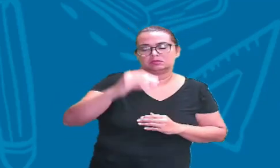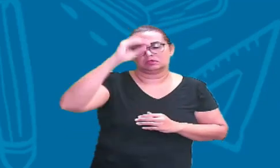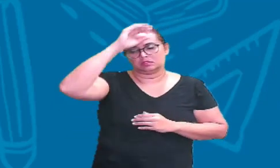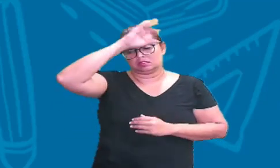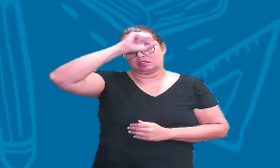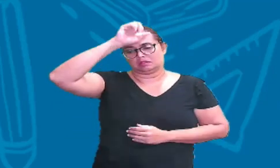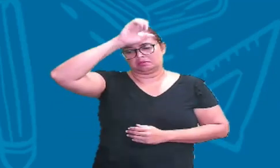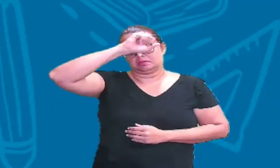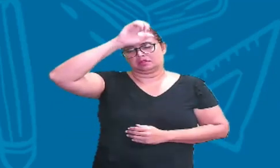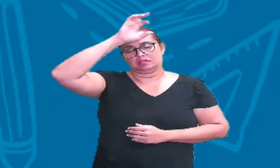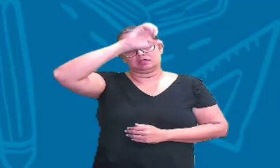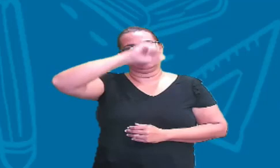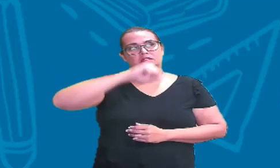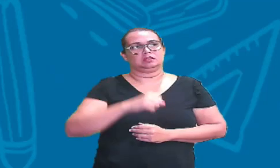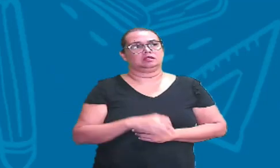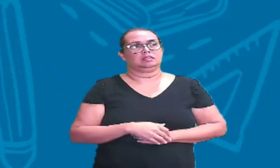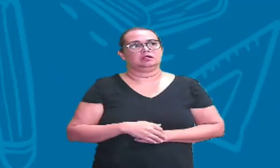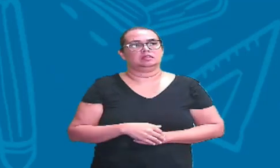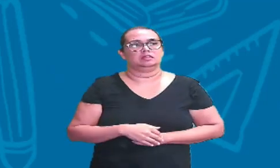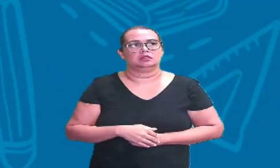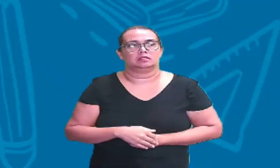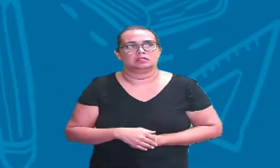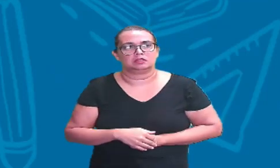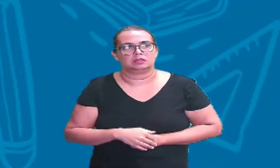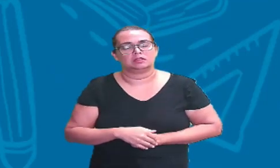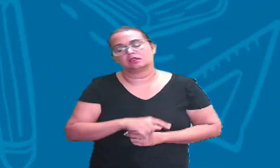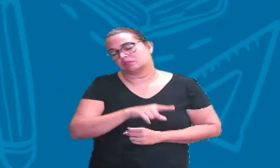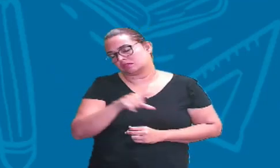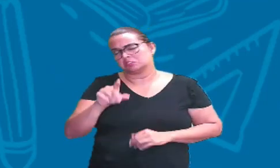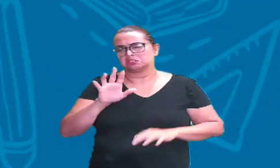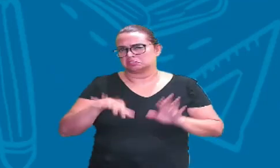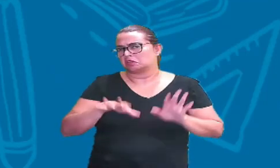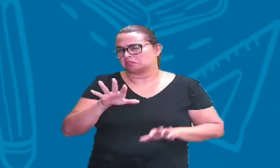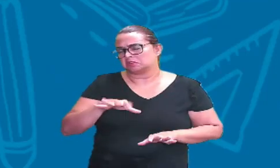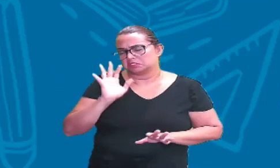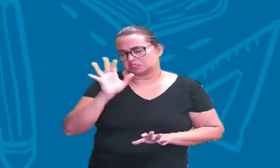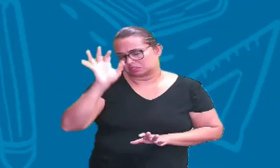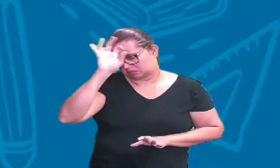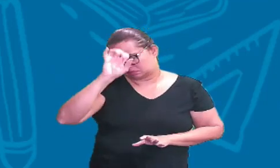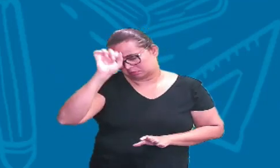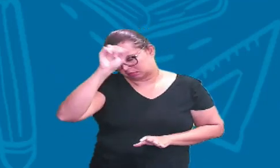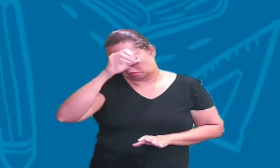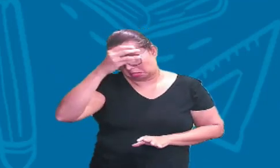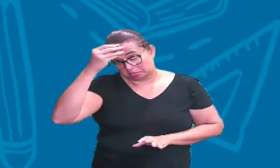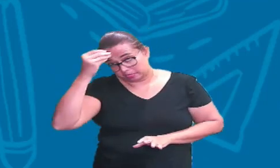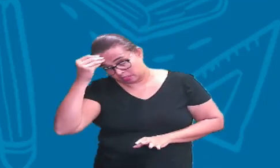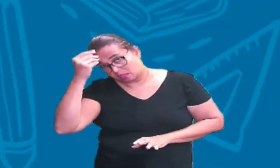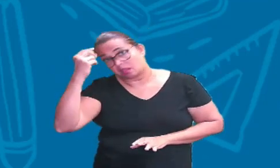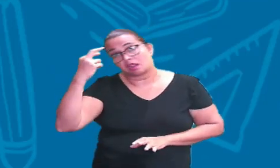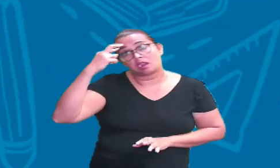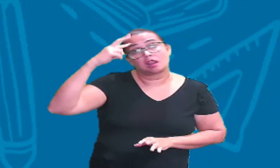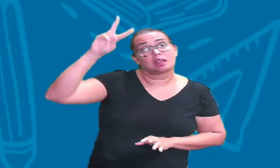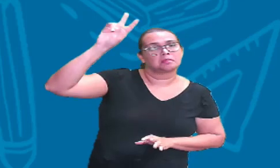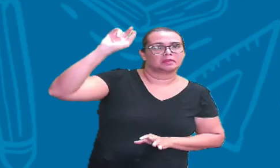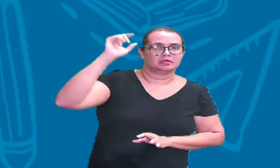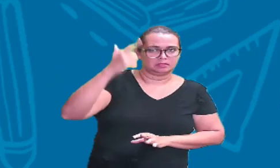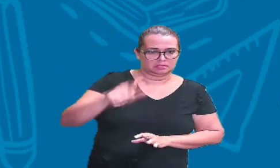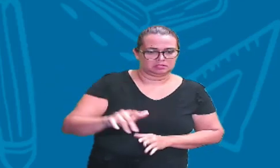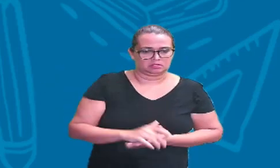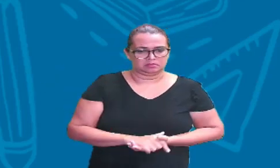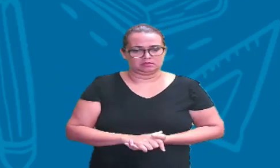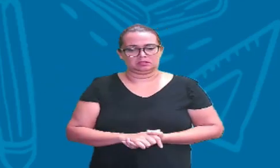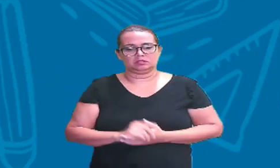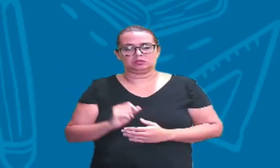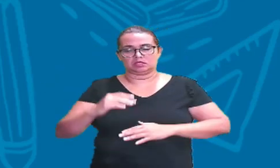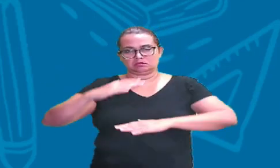já viram, mas a gente vai recordar, tá certo? Já já. Então quando essas duas retas paralelas, elas